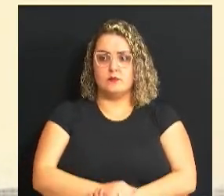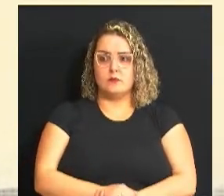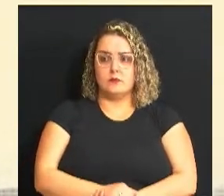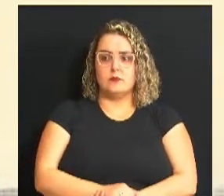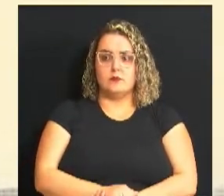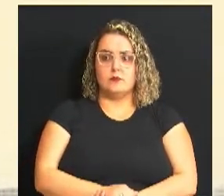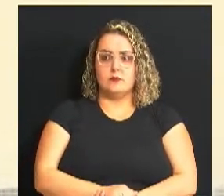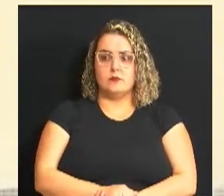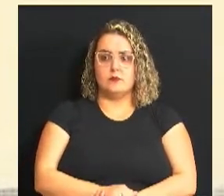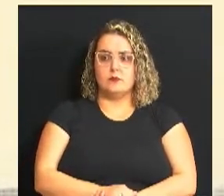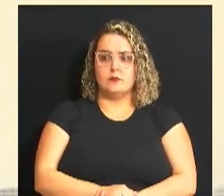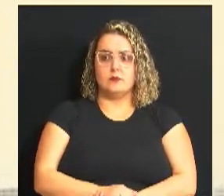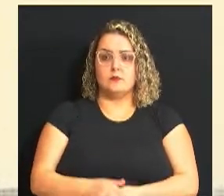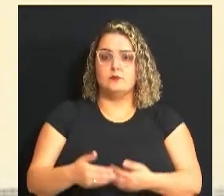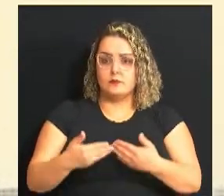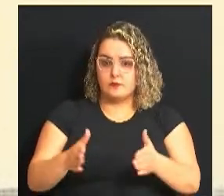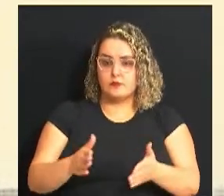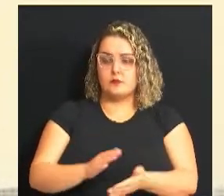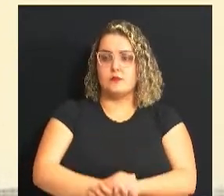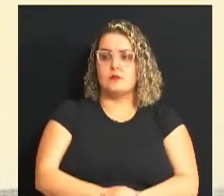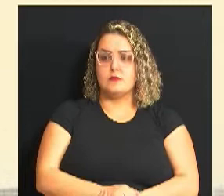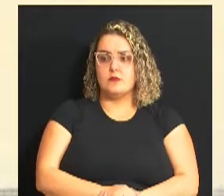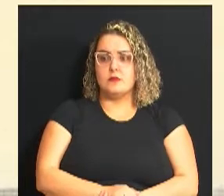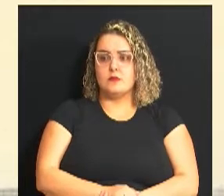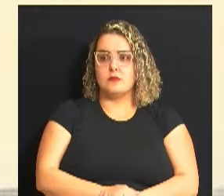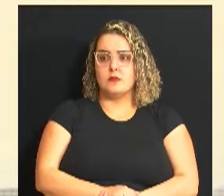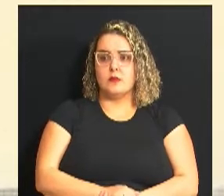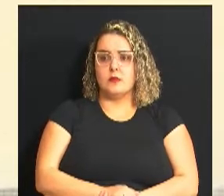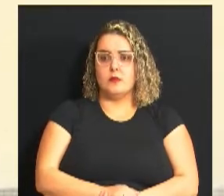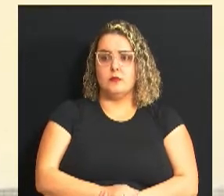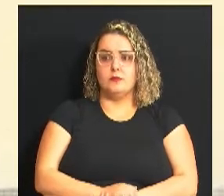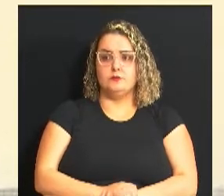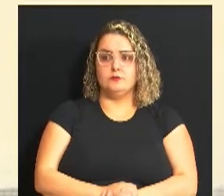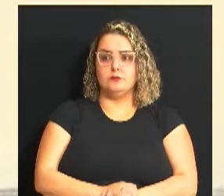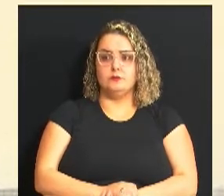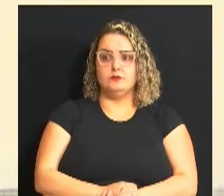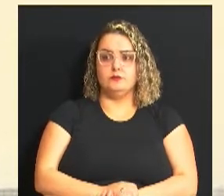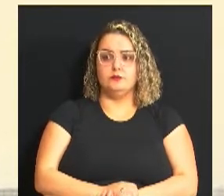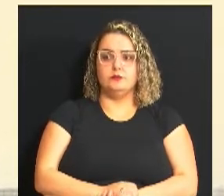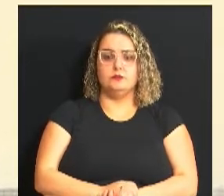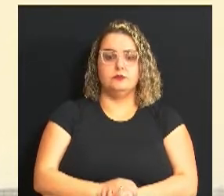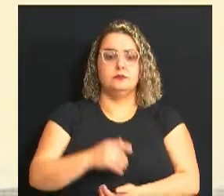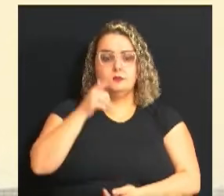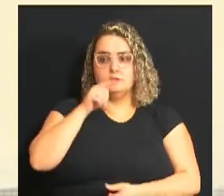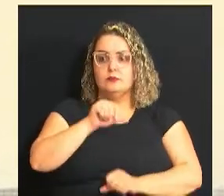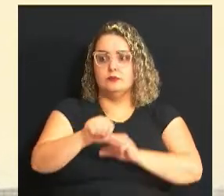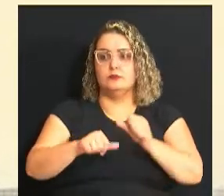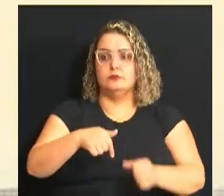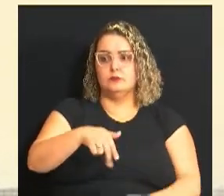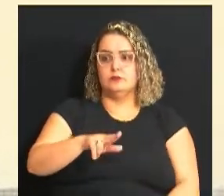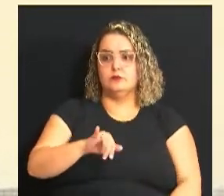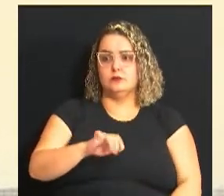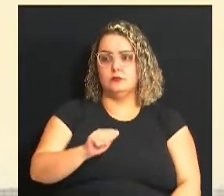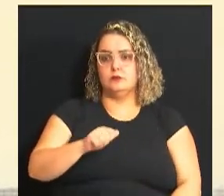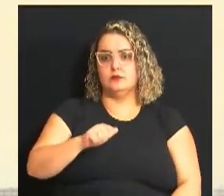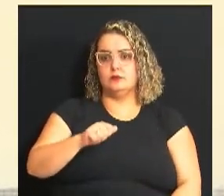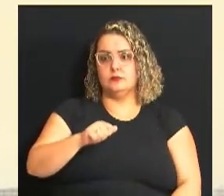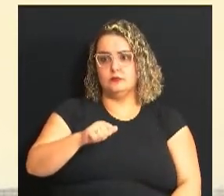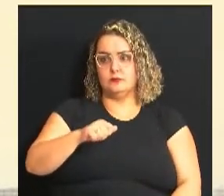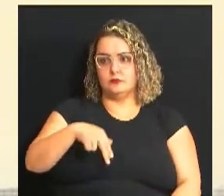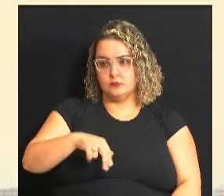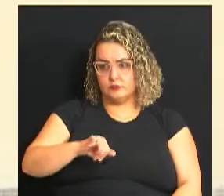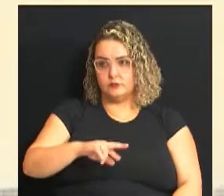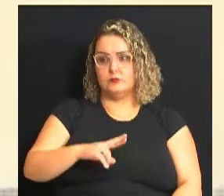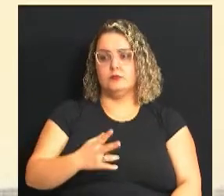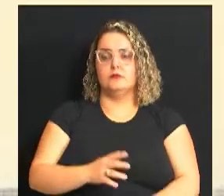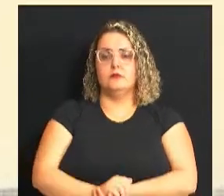abrir como fabricação, não consegue mudar o KNAE por causa do zoneamento.